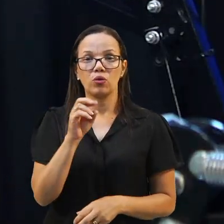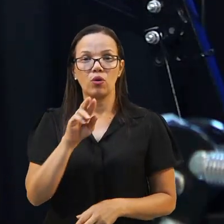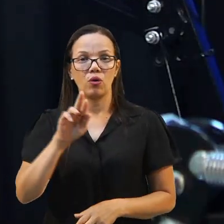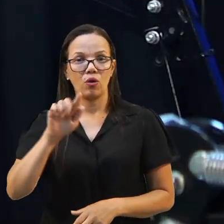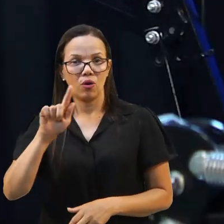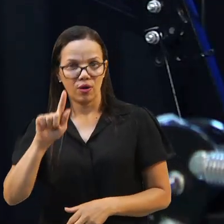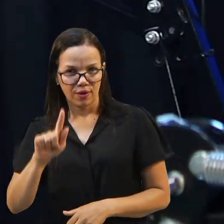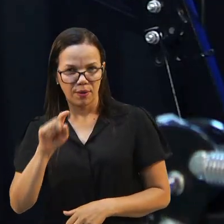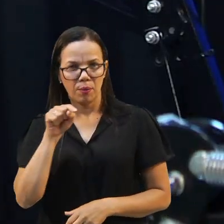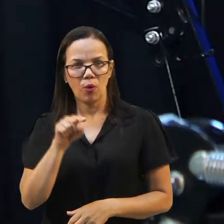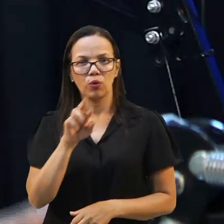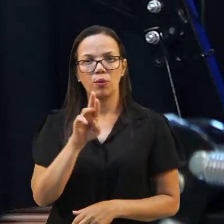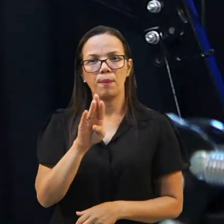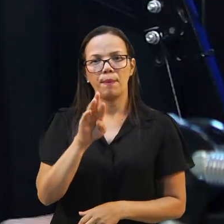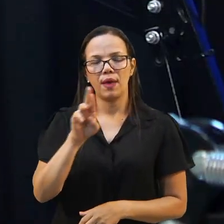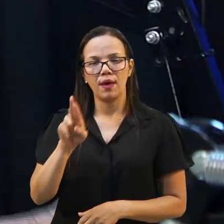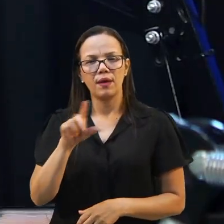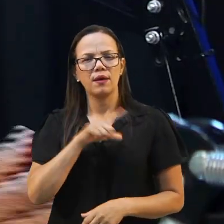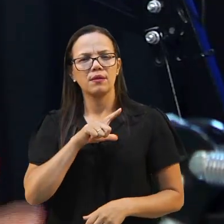Vida.org.br, ou temos